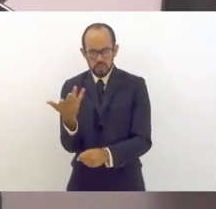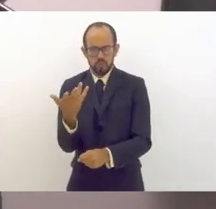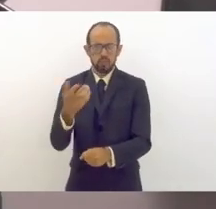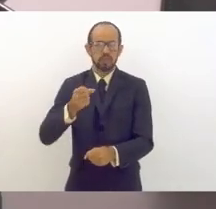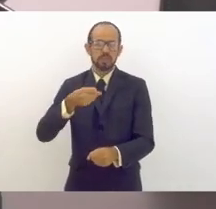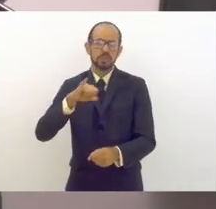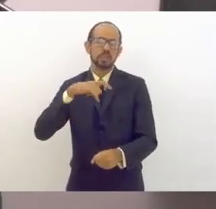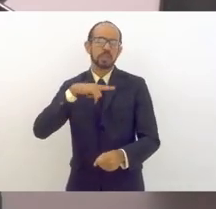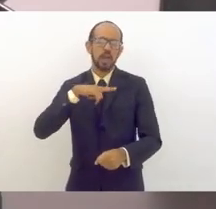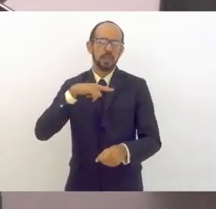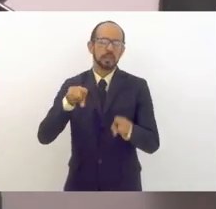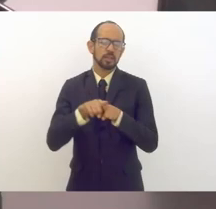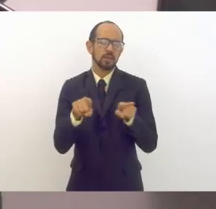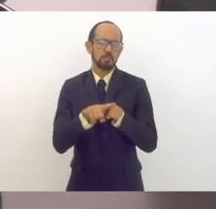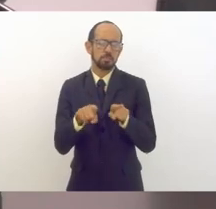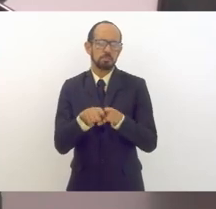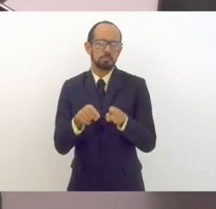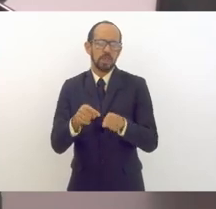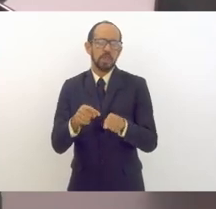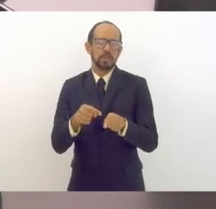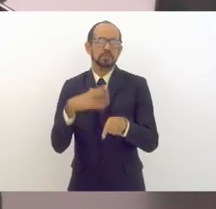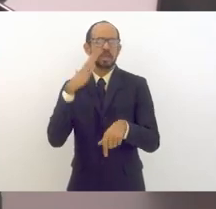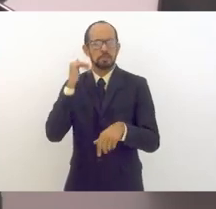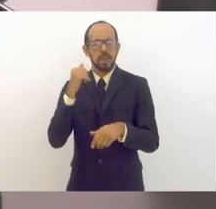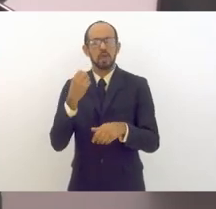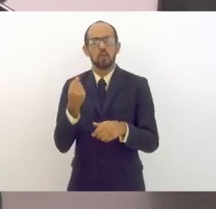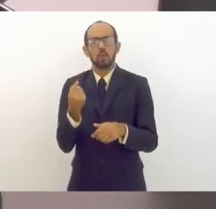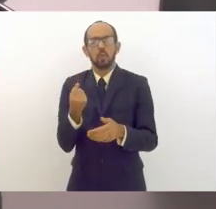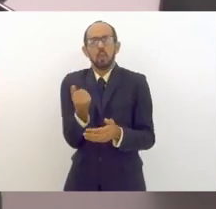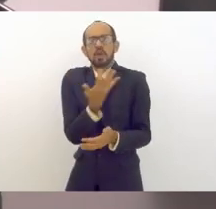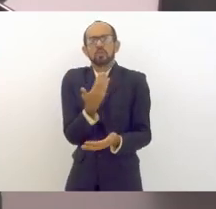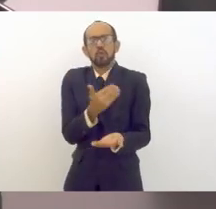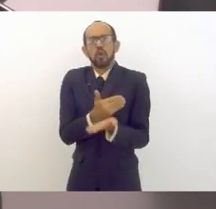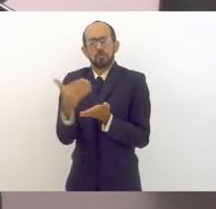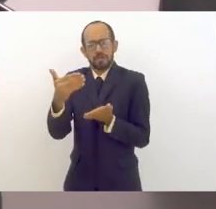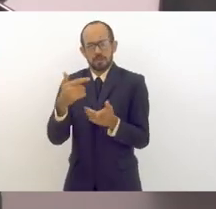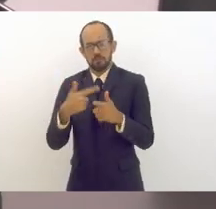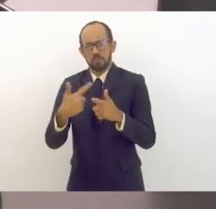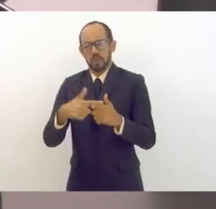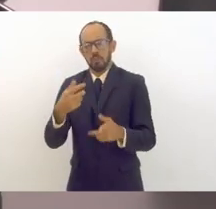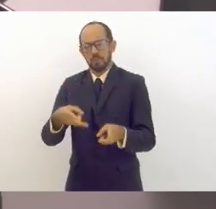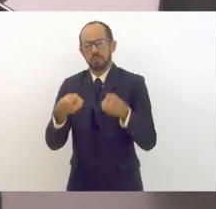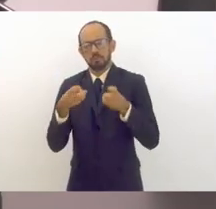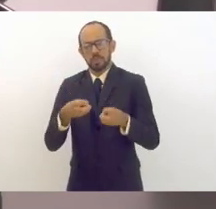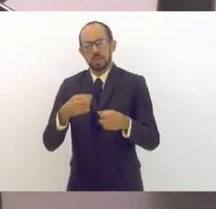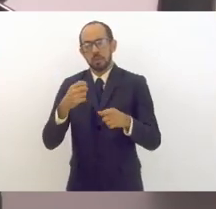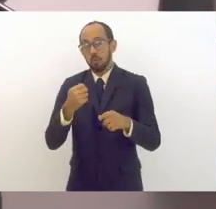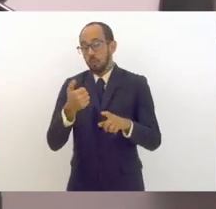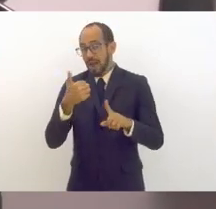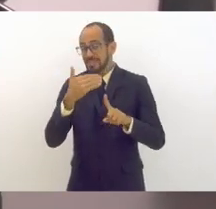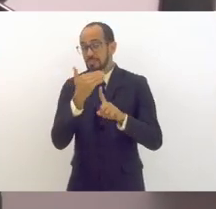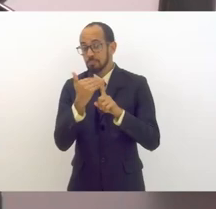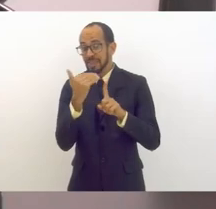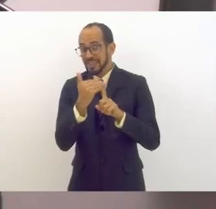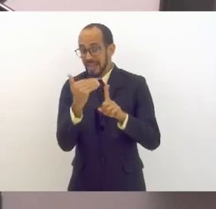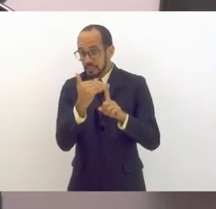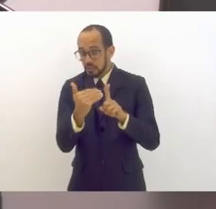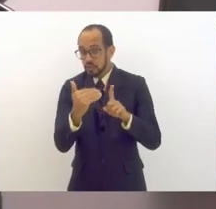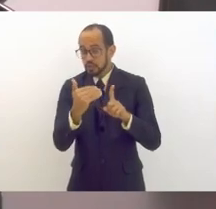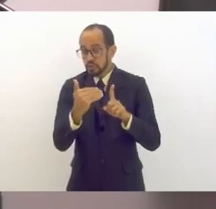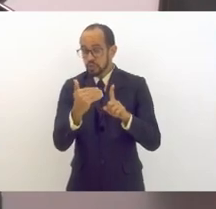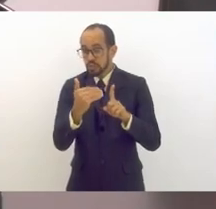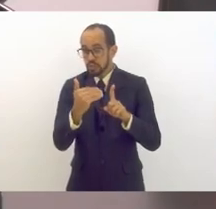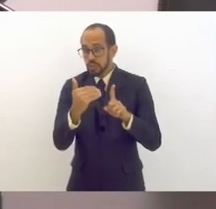previsão dessas reformas iniciarem, porque a gente vê aqui que quase metade das escolas, segundo os dados, estão